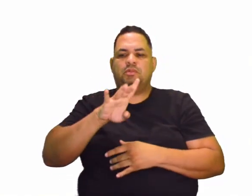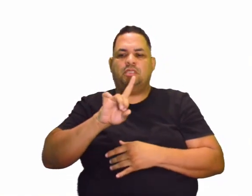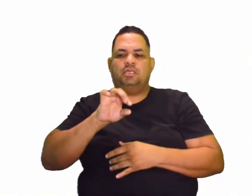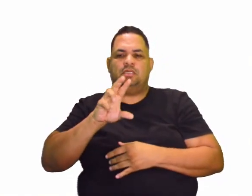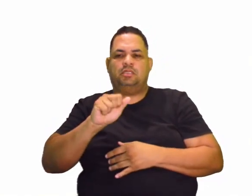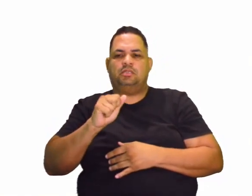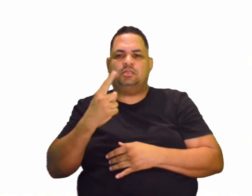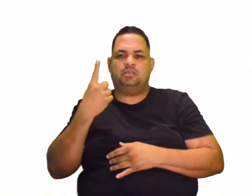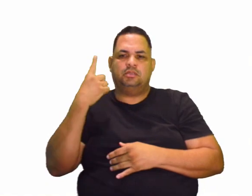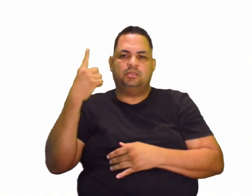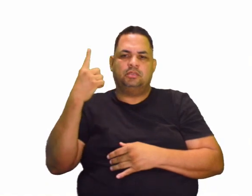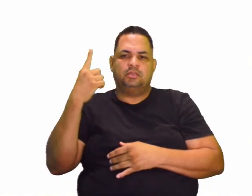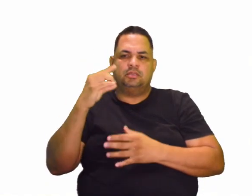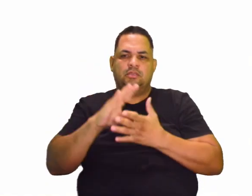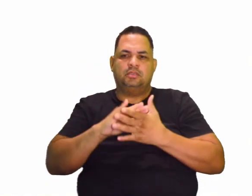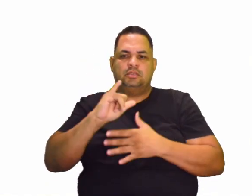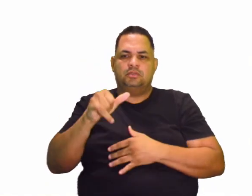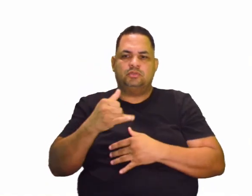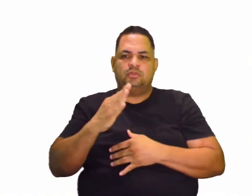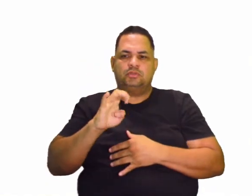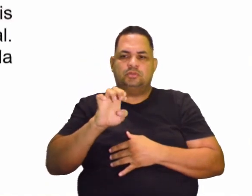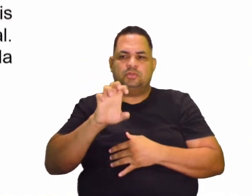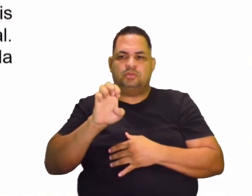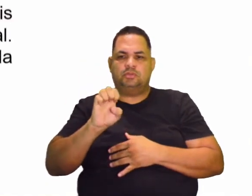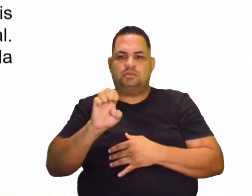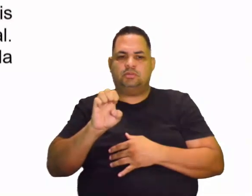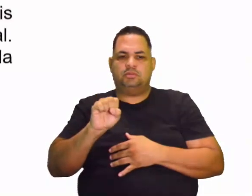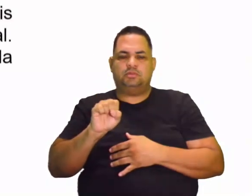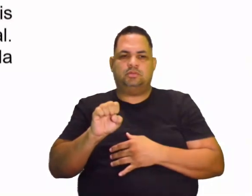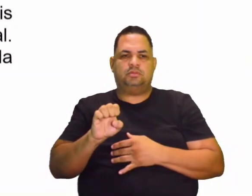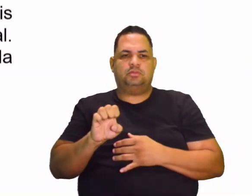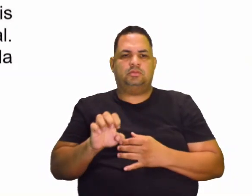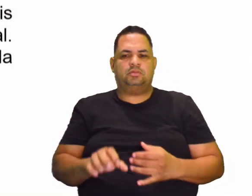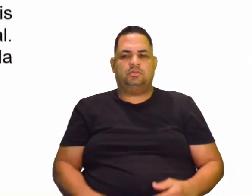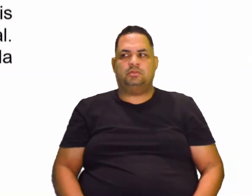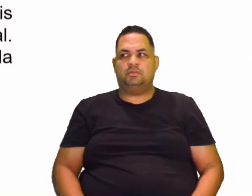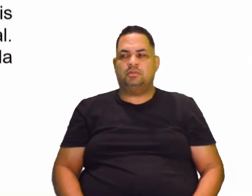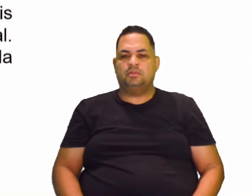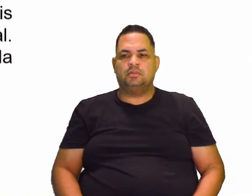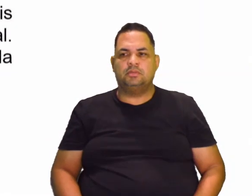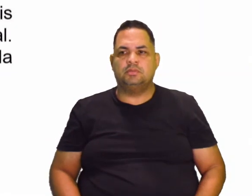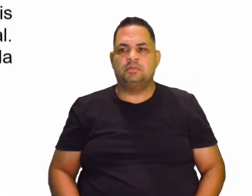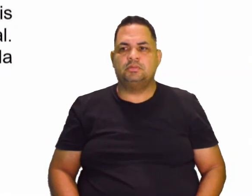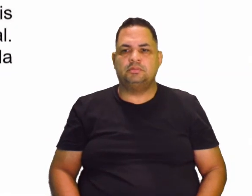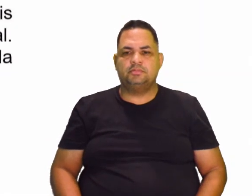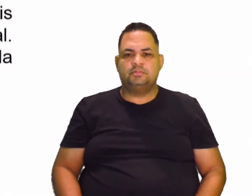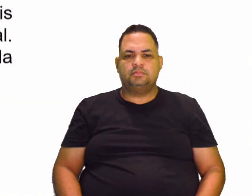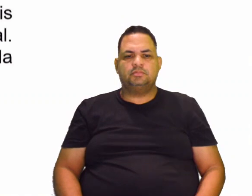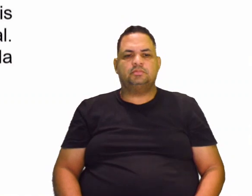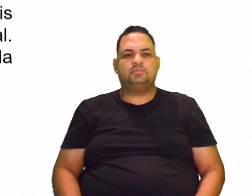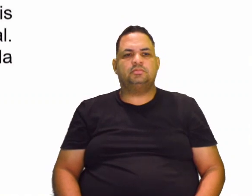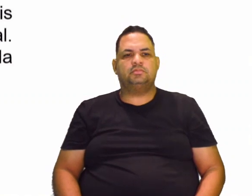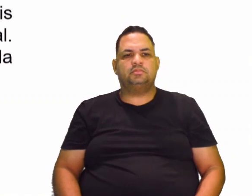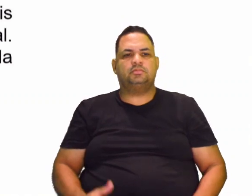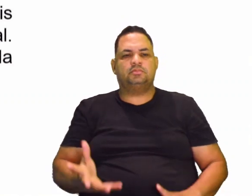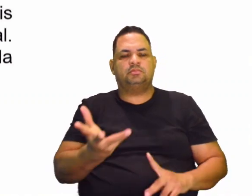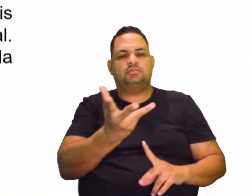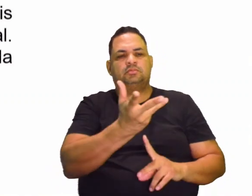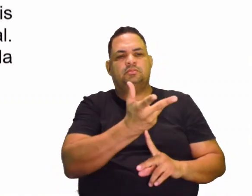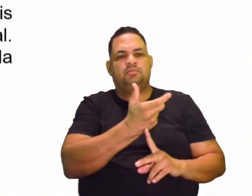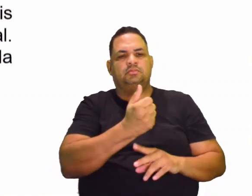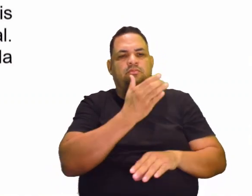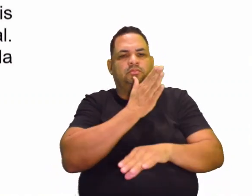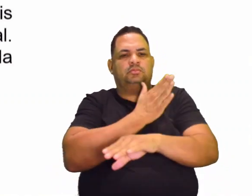com certeza, aqui também José. Então, estudante, a arte